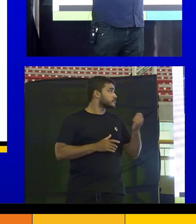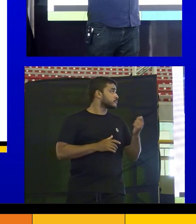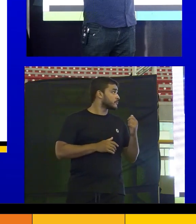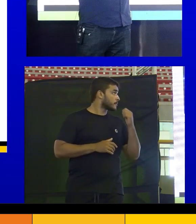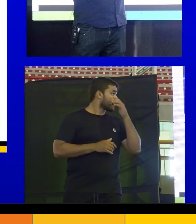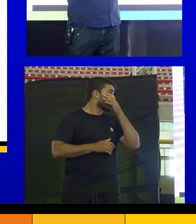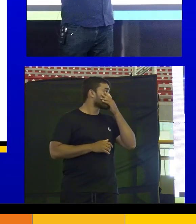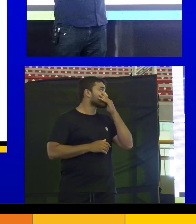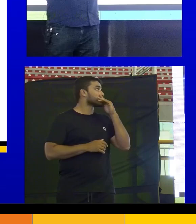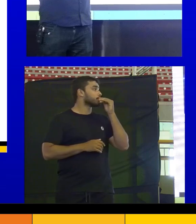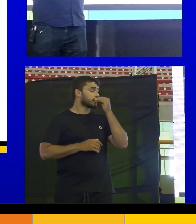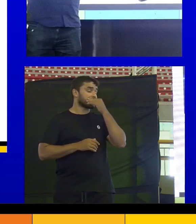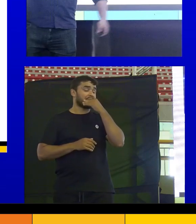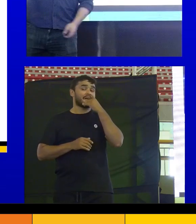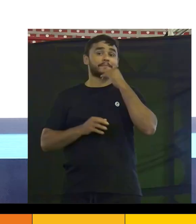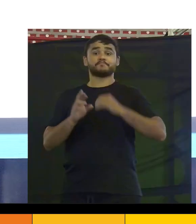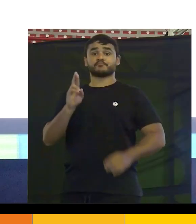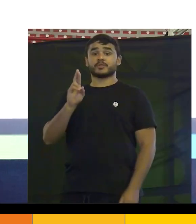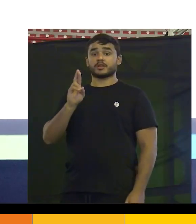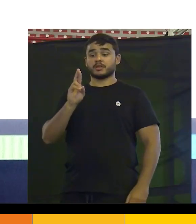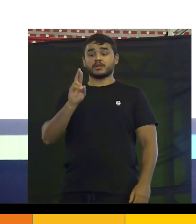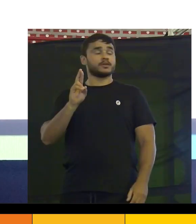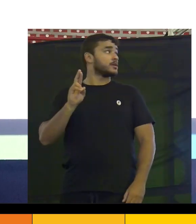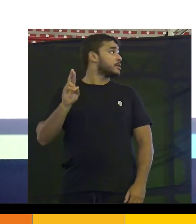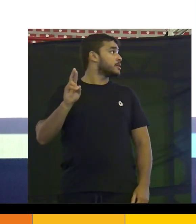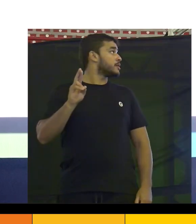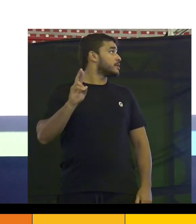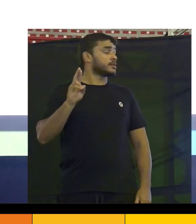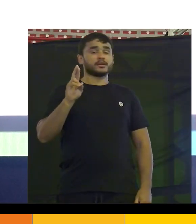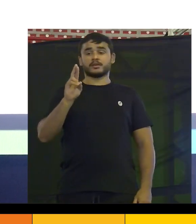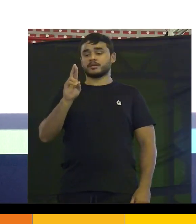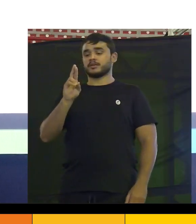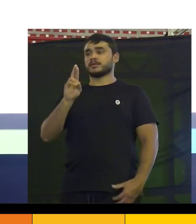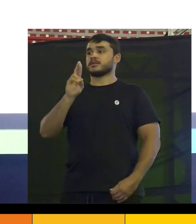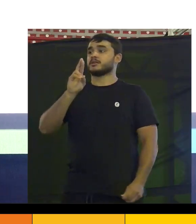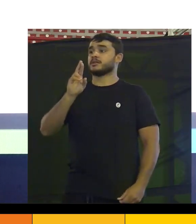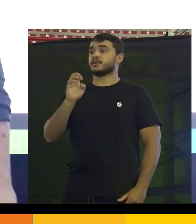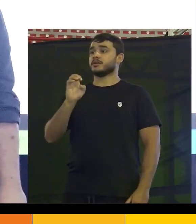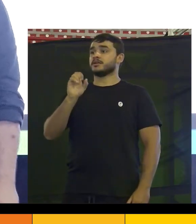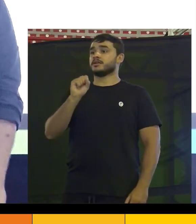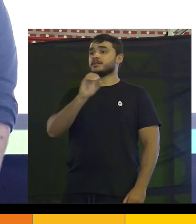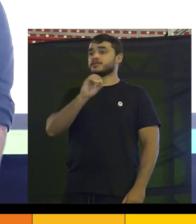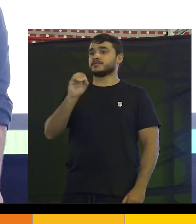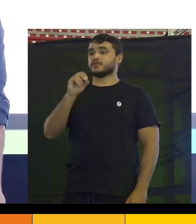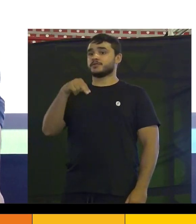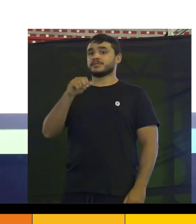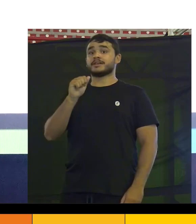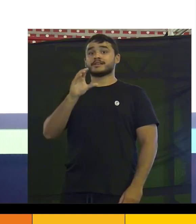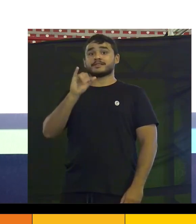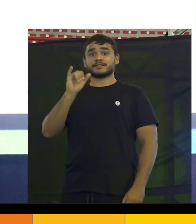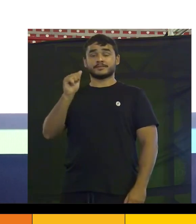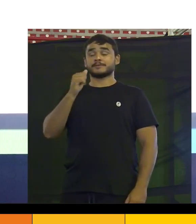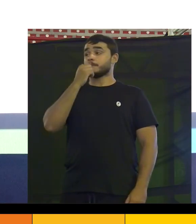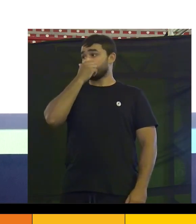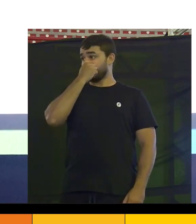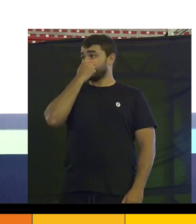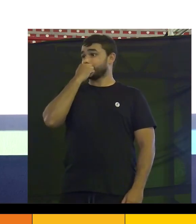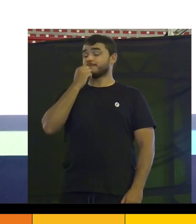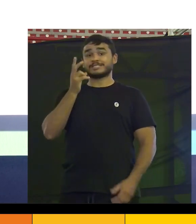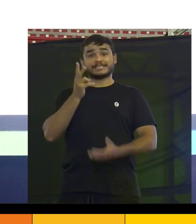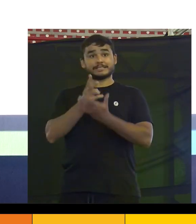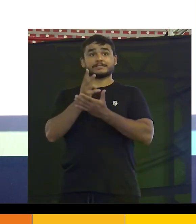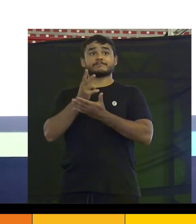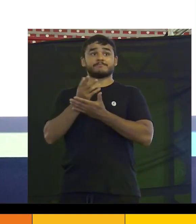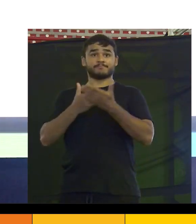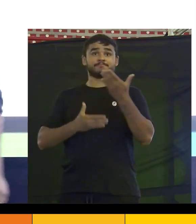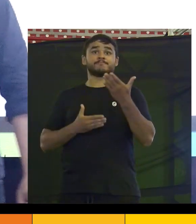Cadê? Ressonância. Vocês lembram do que é a ressonância? Esse é um dos prediletos, tá, galera?